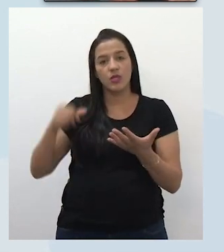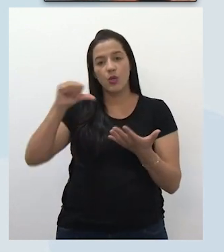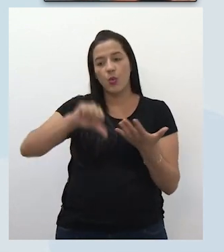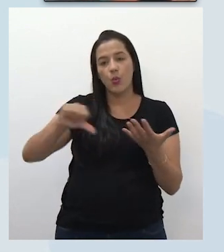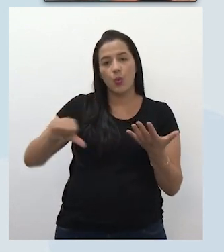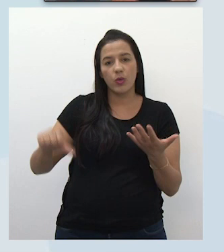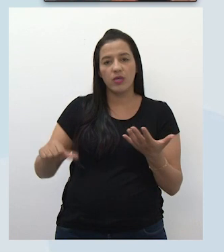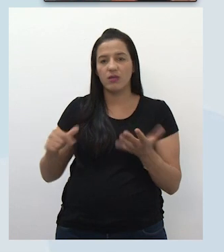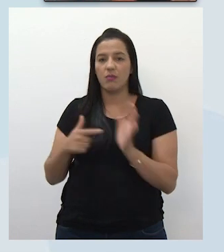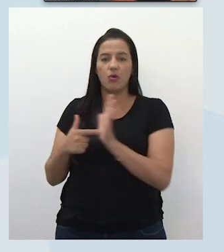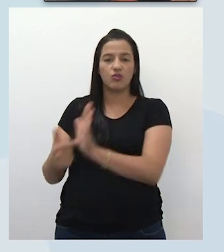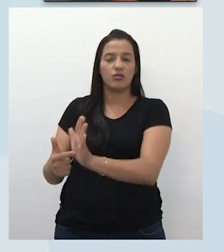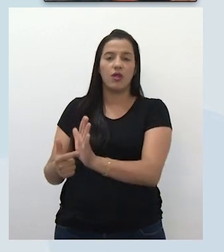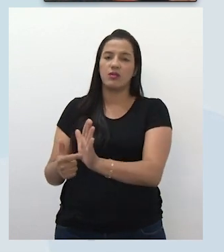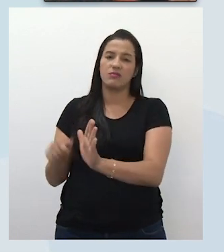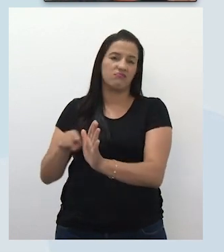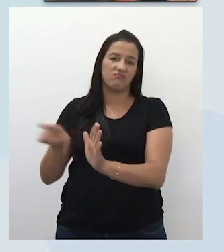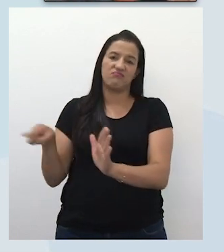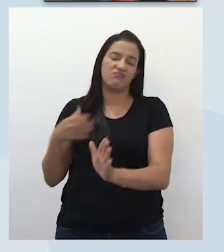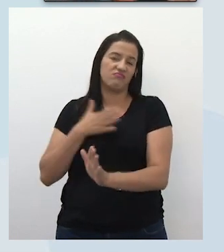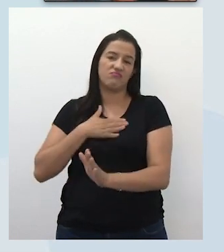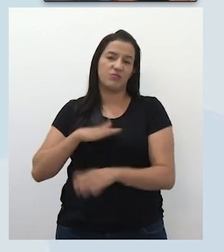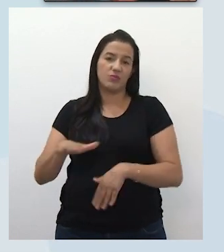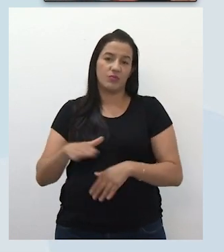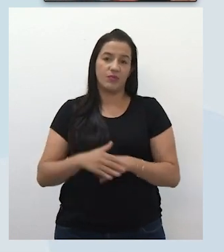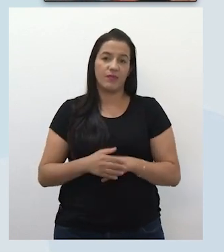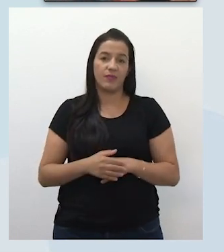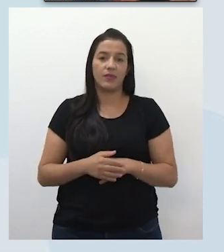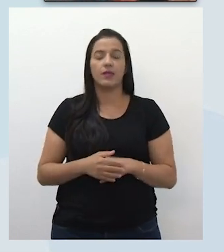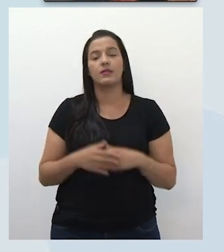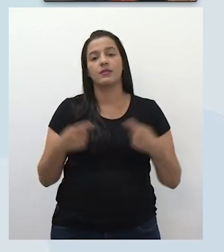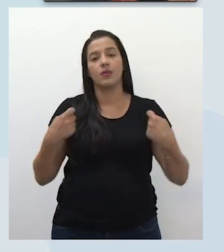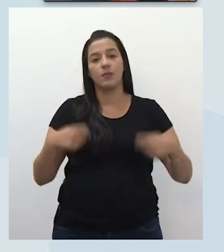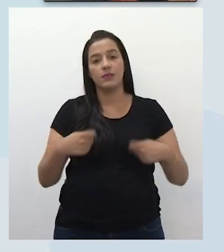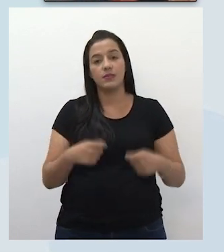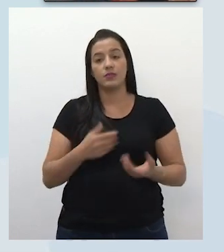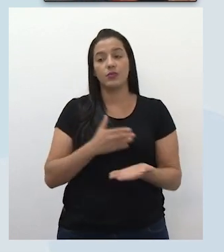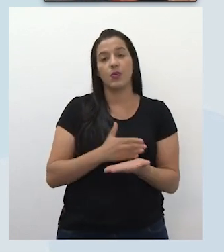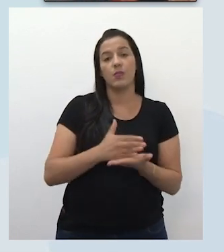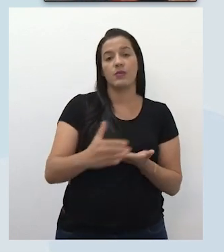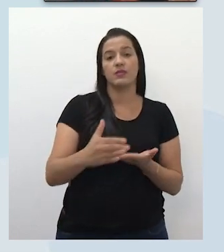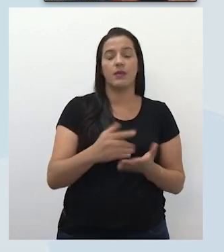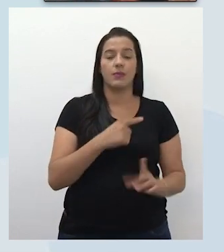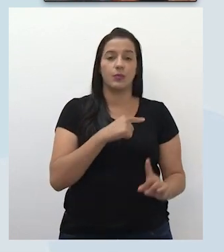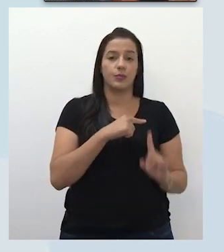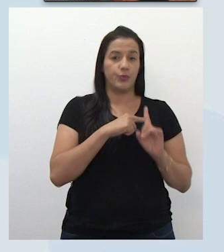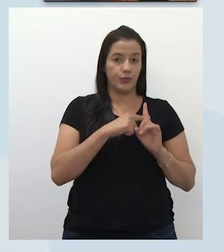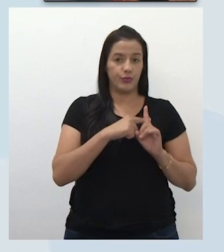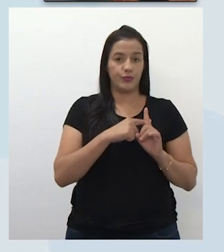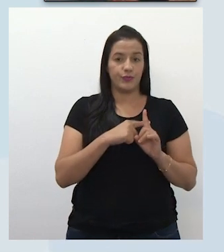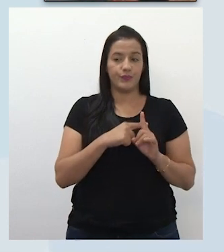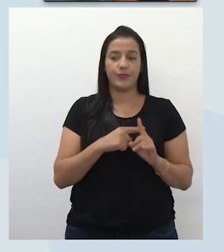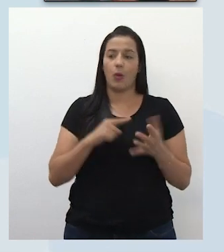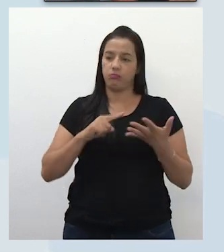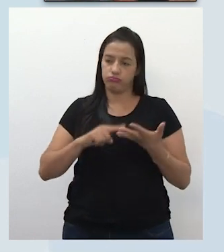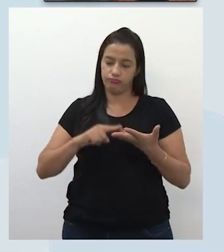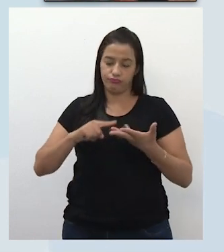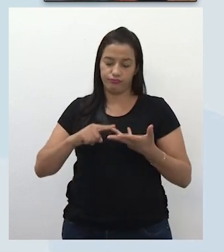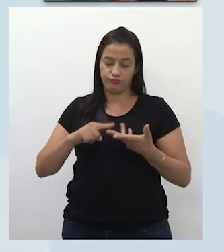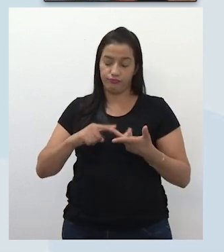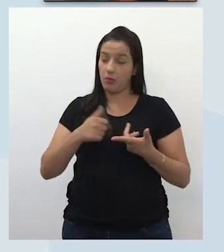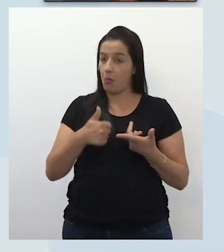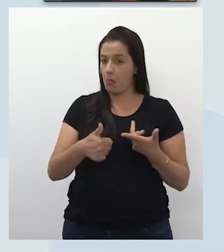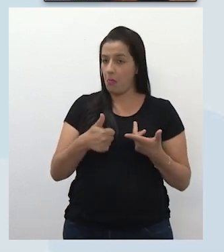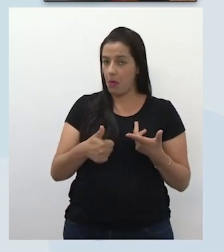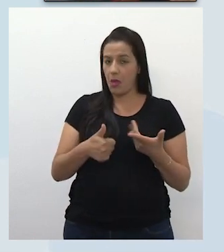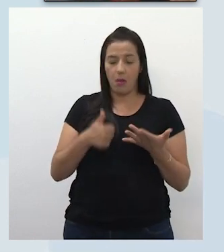feedback corretivo, eu preciso começar por aspectos positivos, né? Então, eu posso começar, olha,